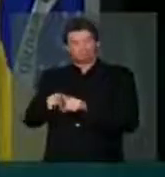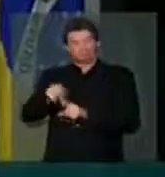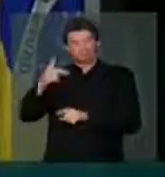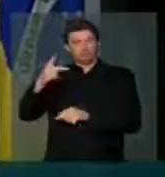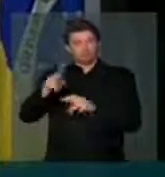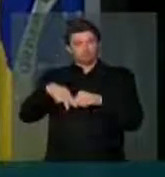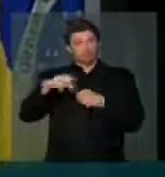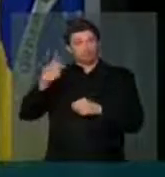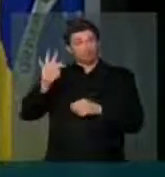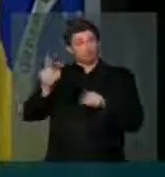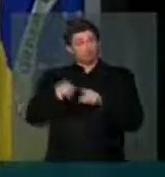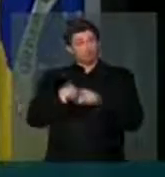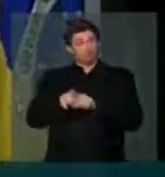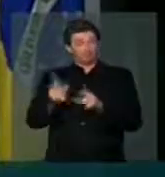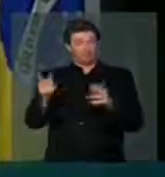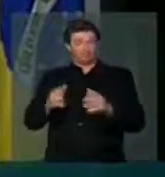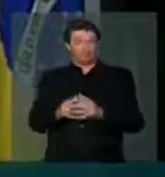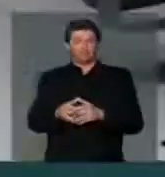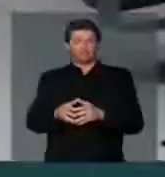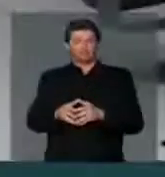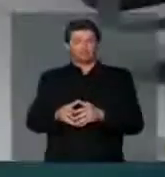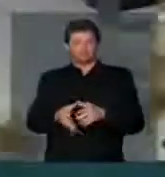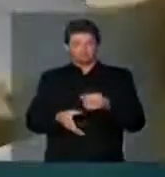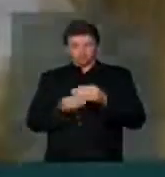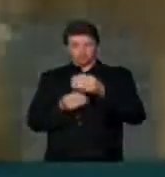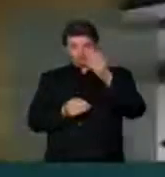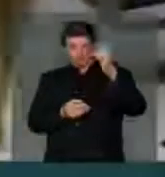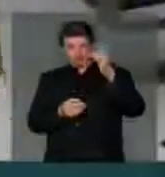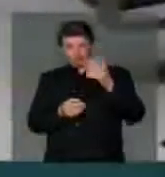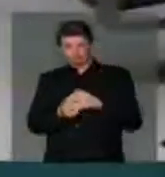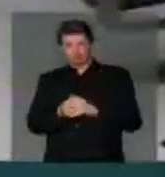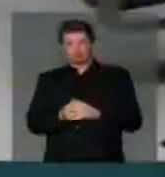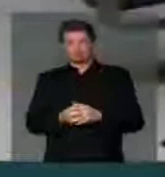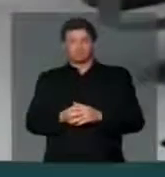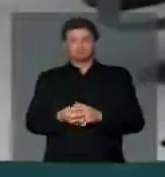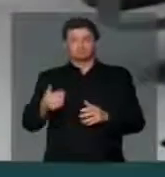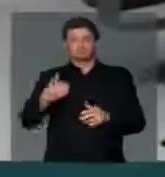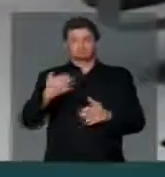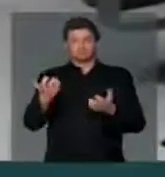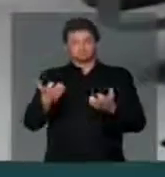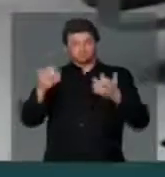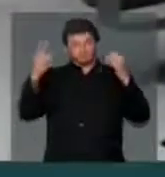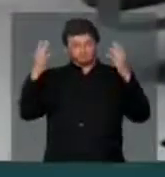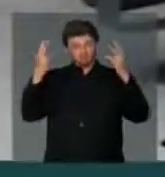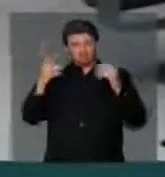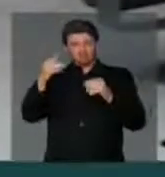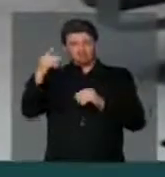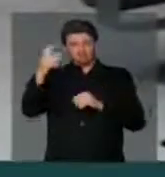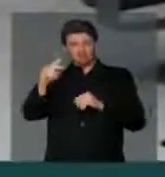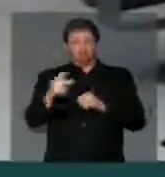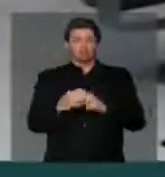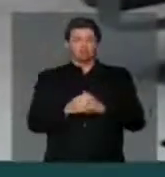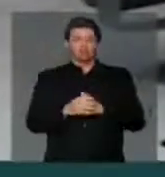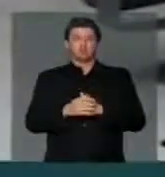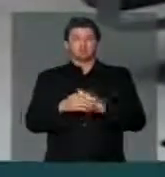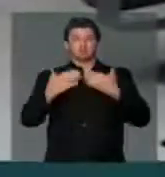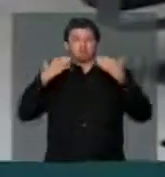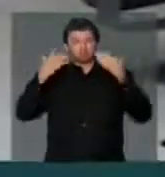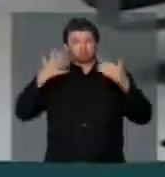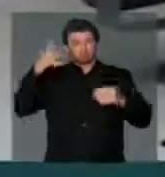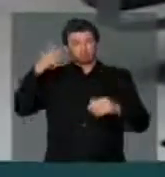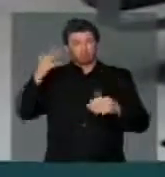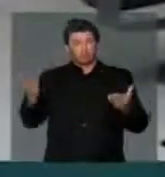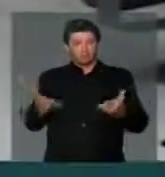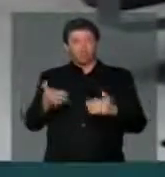PT. Deputado João Galberto, uma parte. Gostaria de parabenizá-lo também pela sua exposição nesse